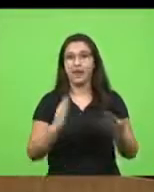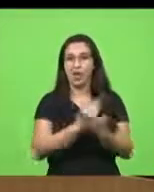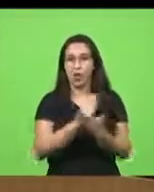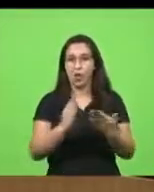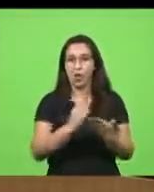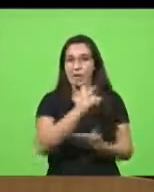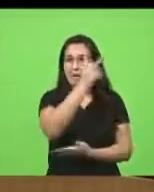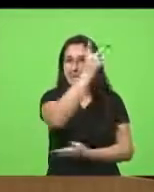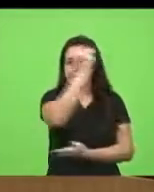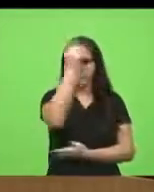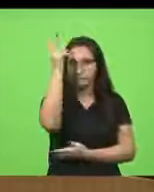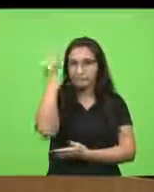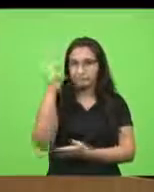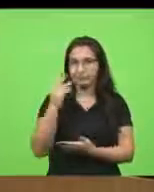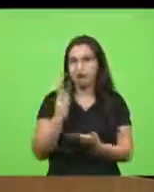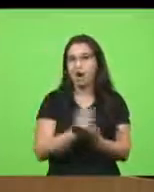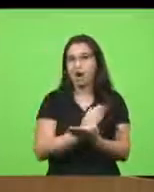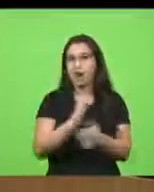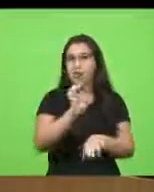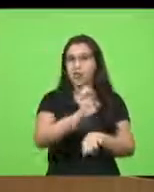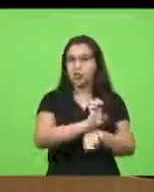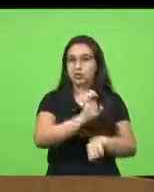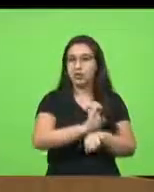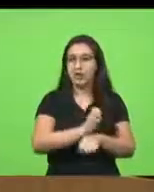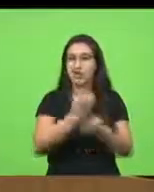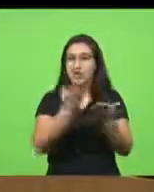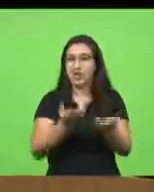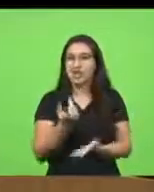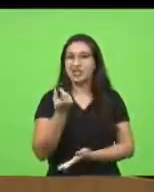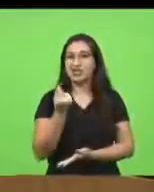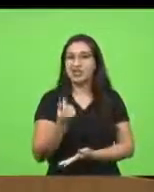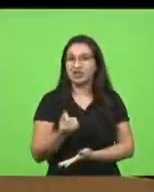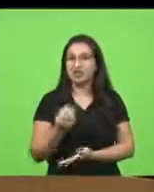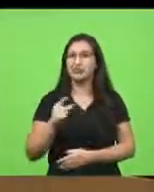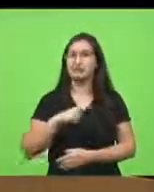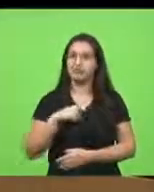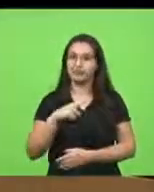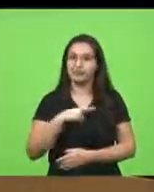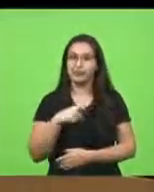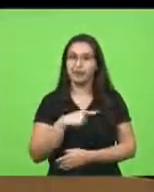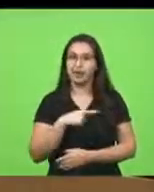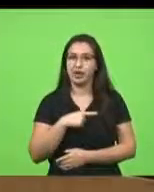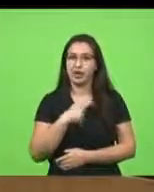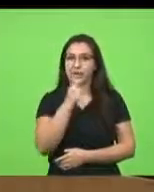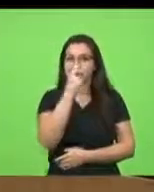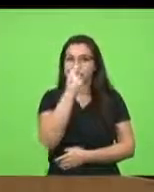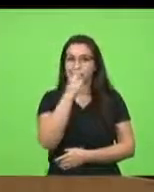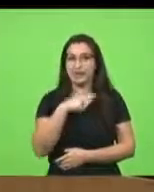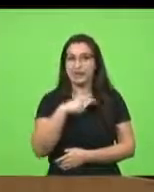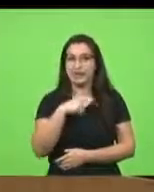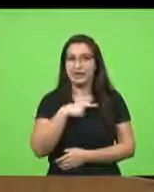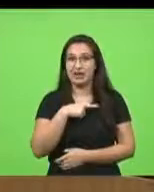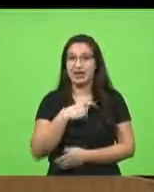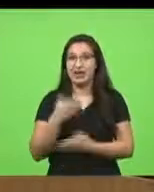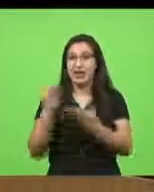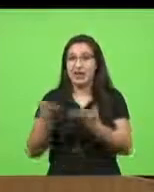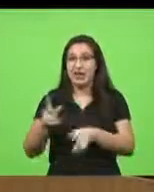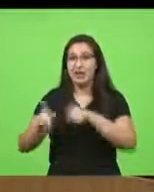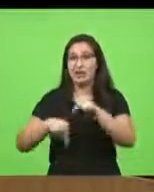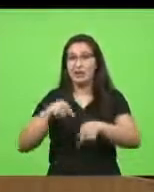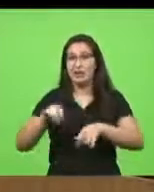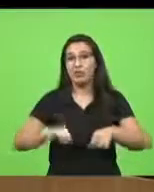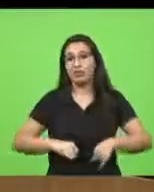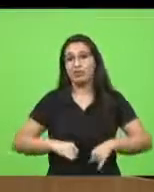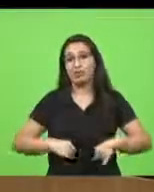alguns estados estão com seus caixas cheios. Quem está sofrendo na pandemia é o povo, não é o